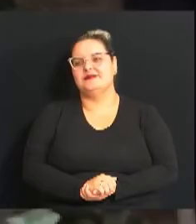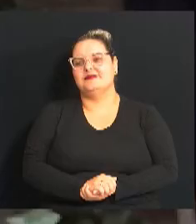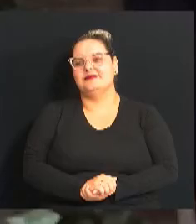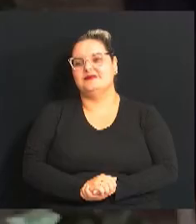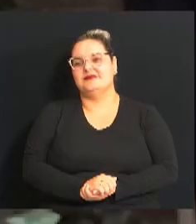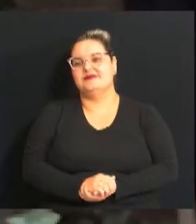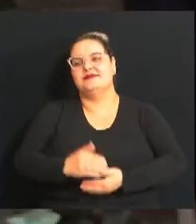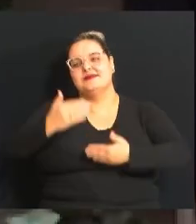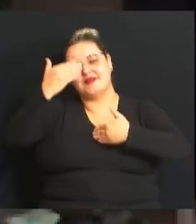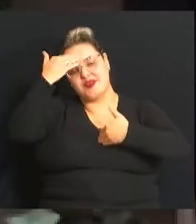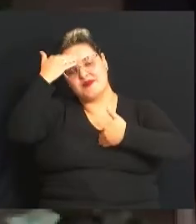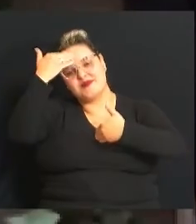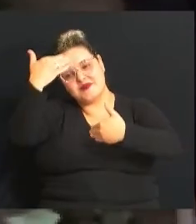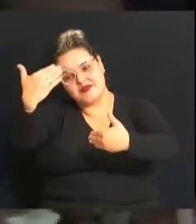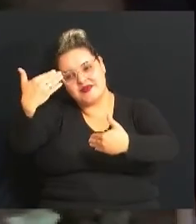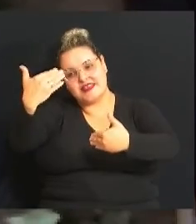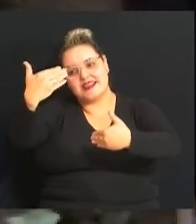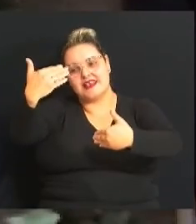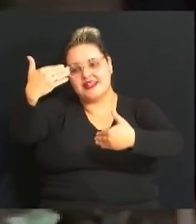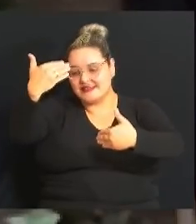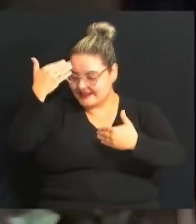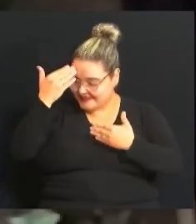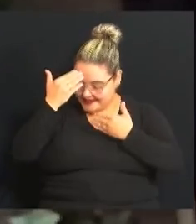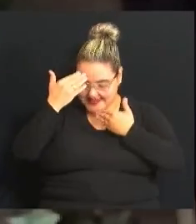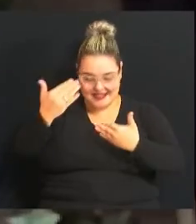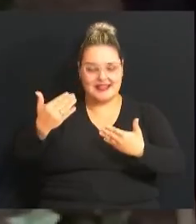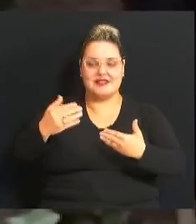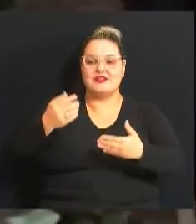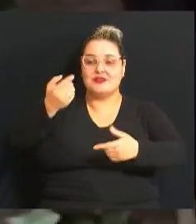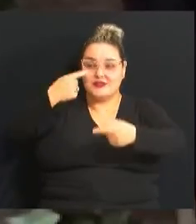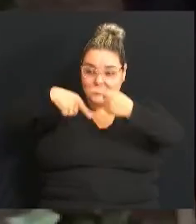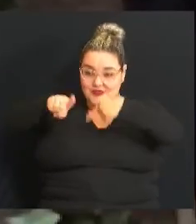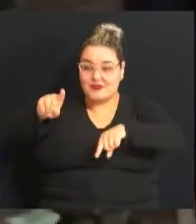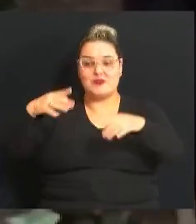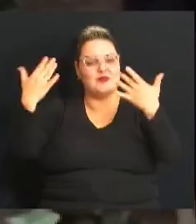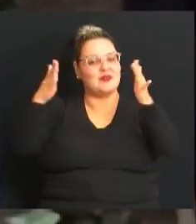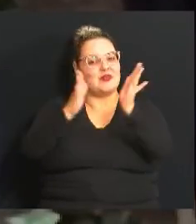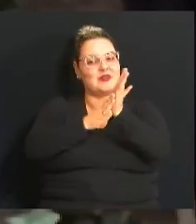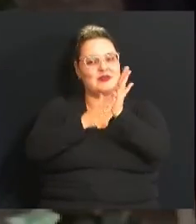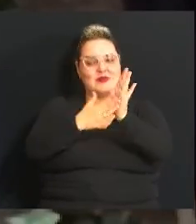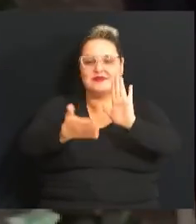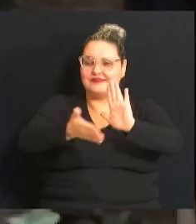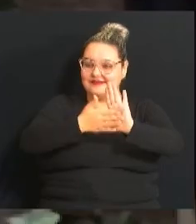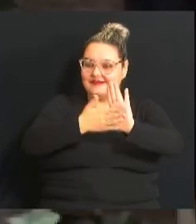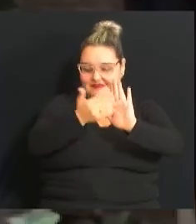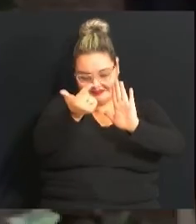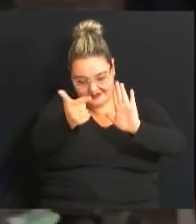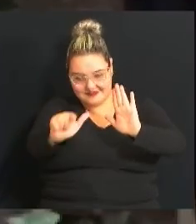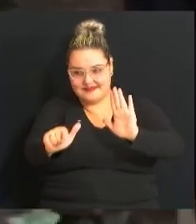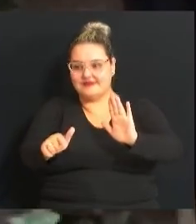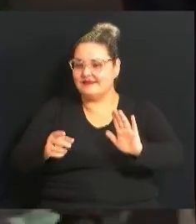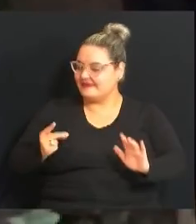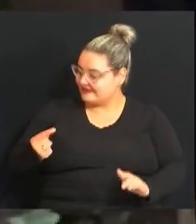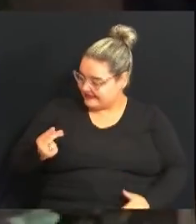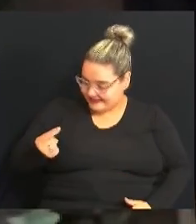Muito obrigado, eu agradeço. Sucesso para vocês, parabéns pela proposta, que continuem por muito